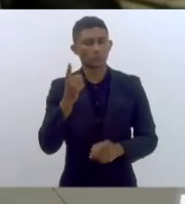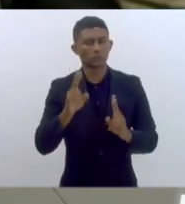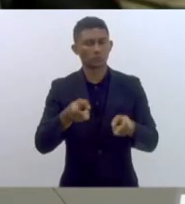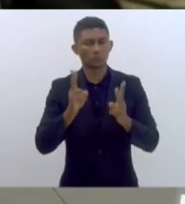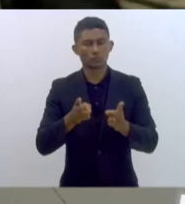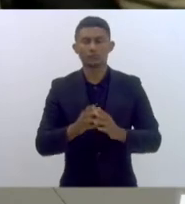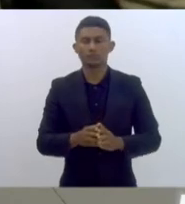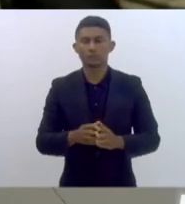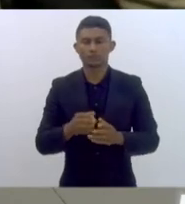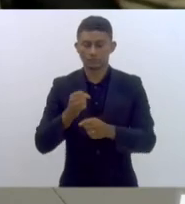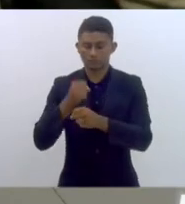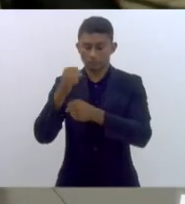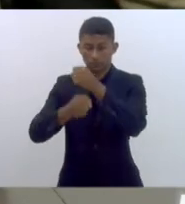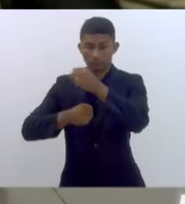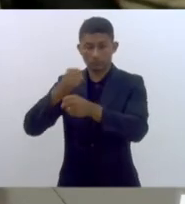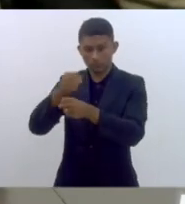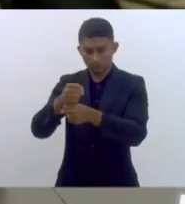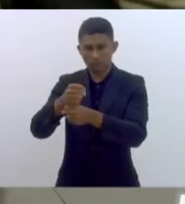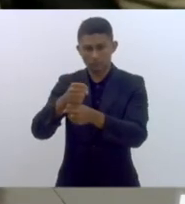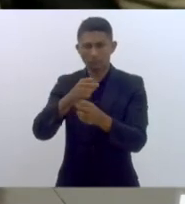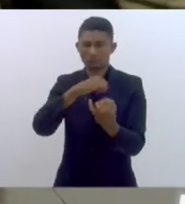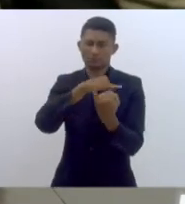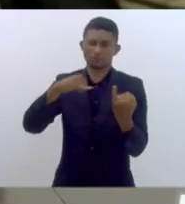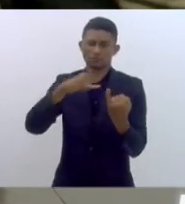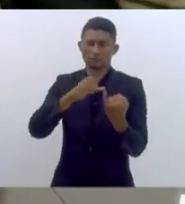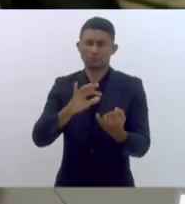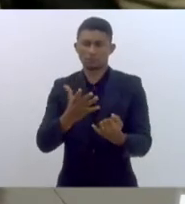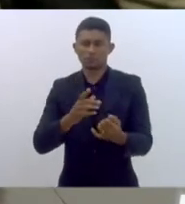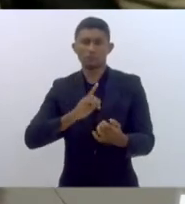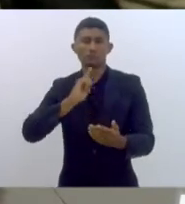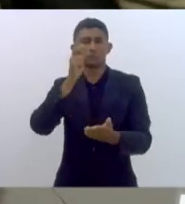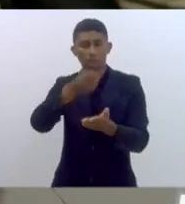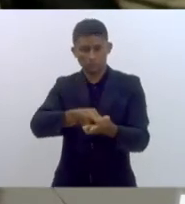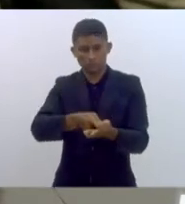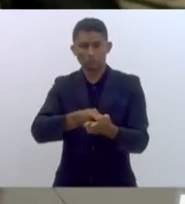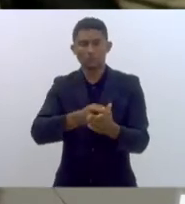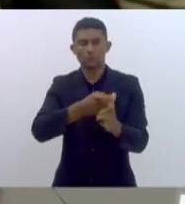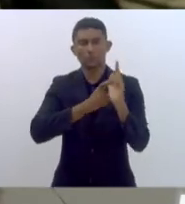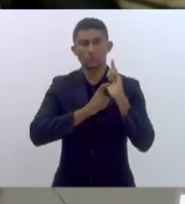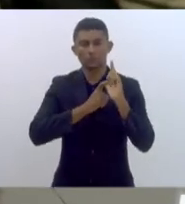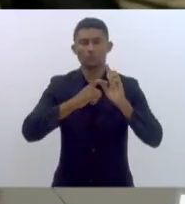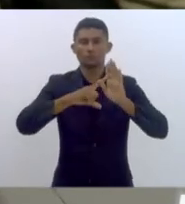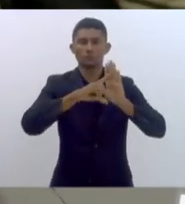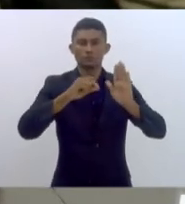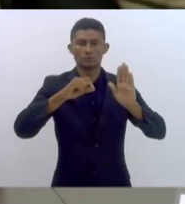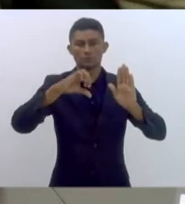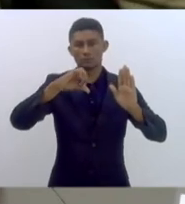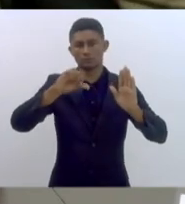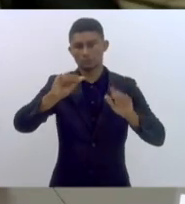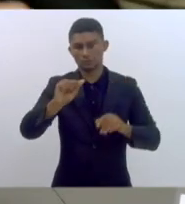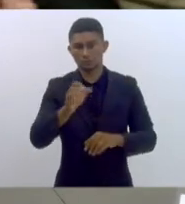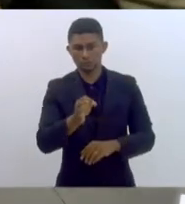vem, nós vamos pagar a dívida do artigo 9A,